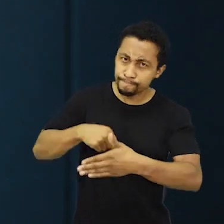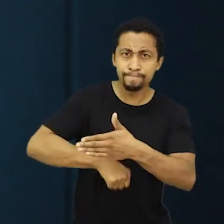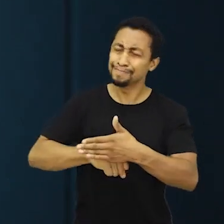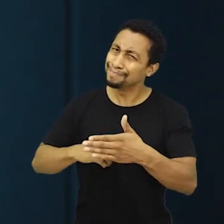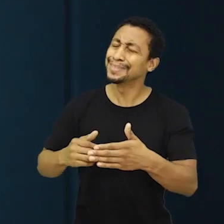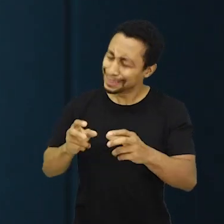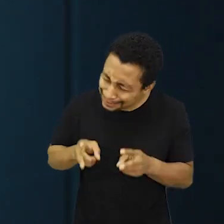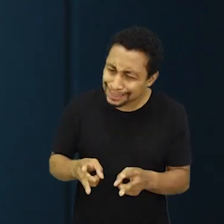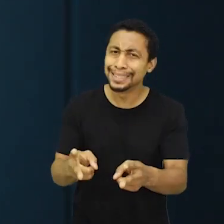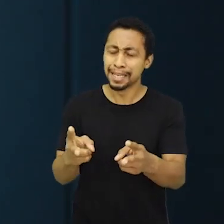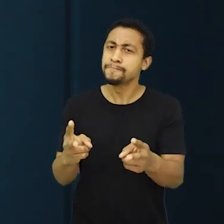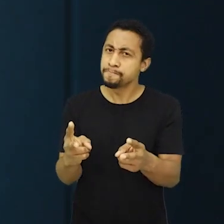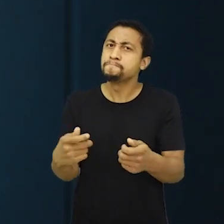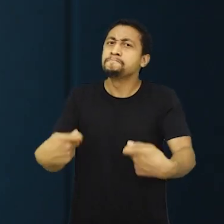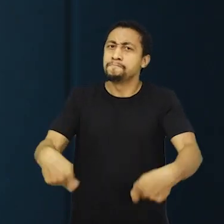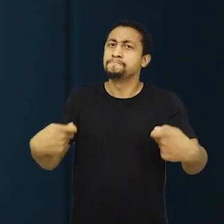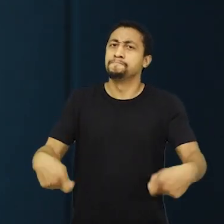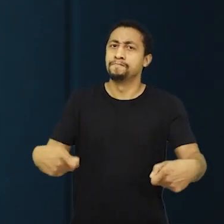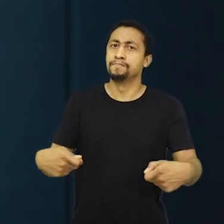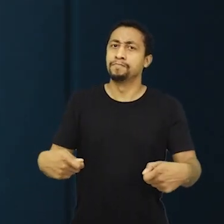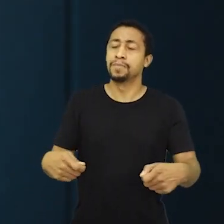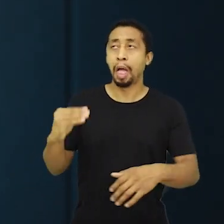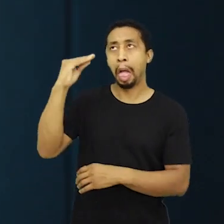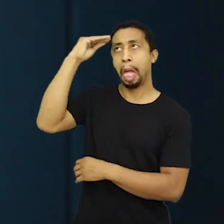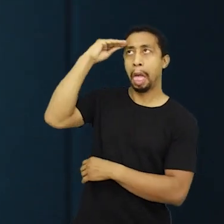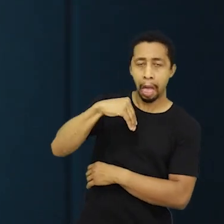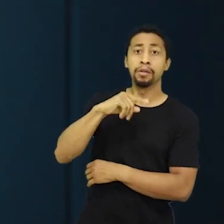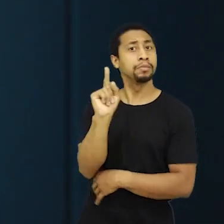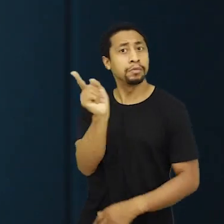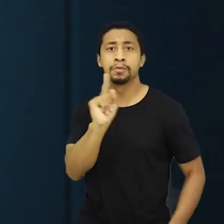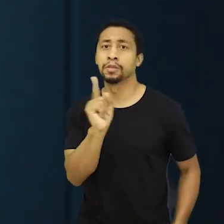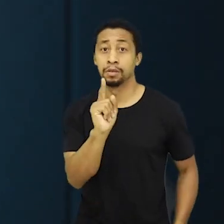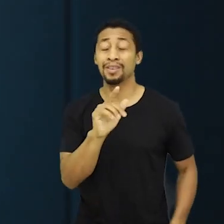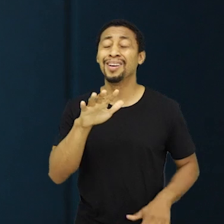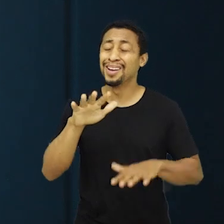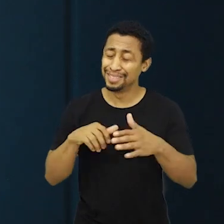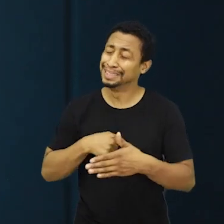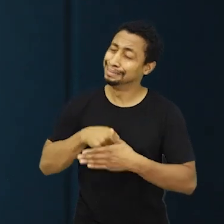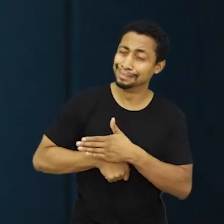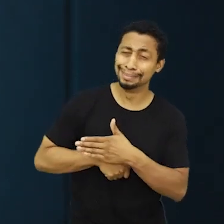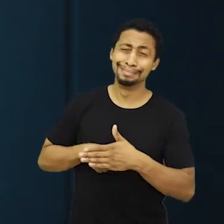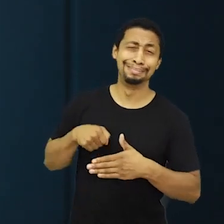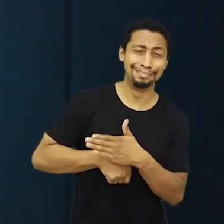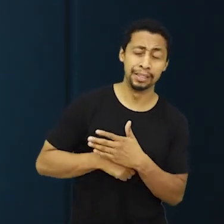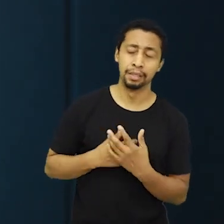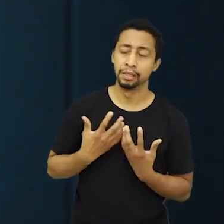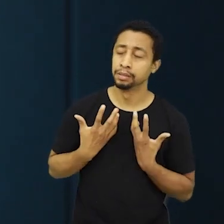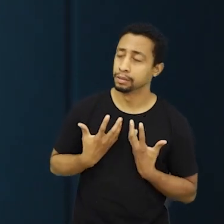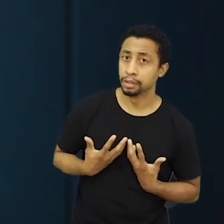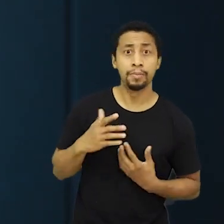indispensável. Apesar da luta, muitas vezes, na grande maioria das vezes, cansar muito, a gente não pode